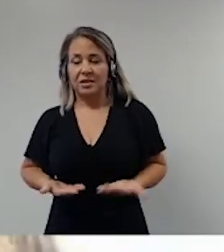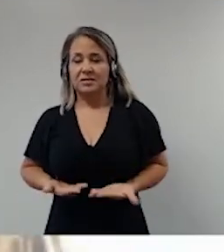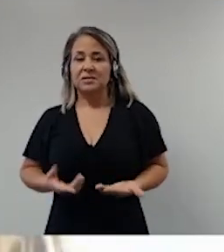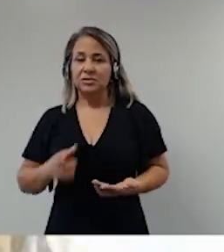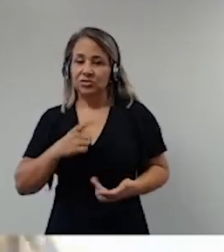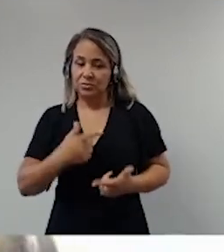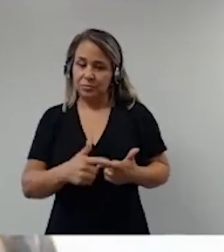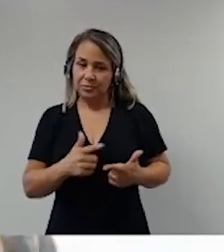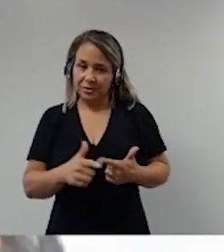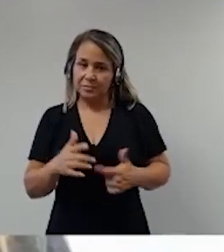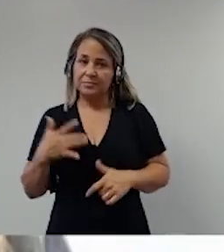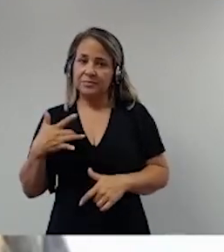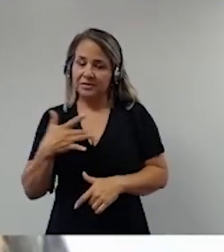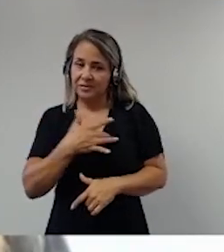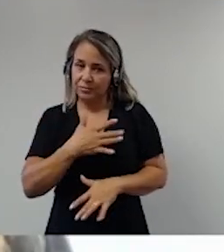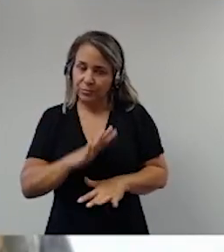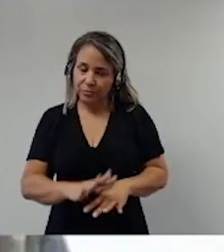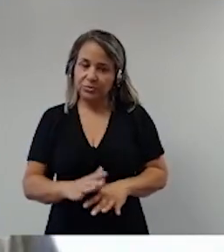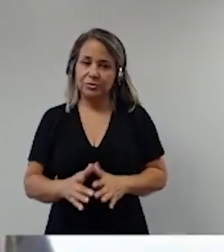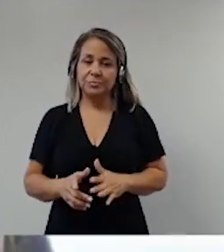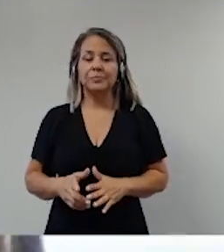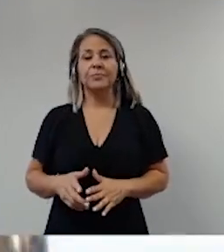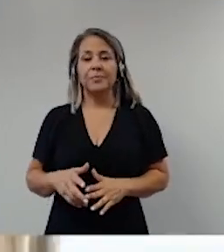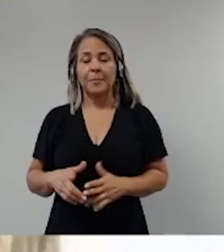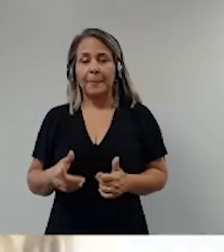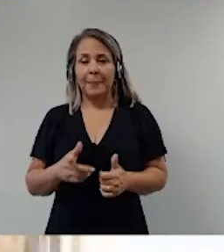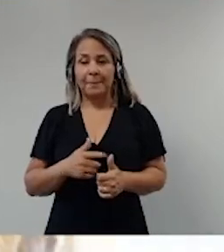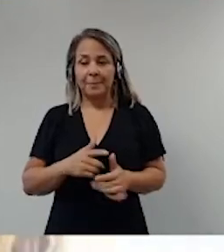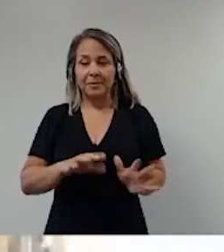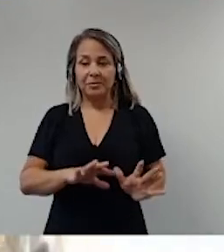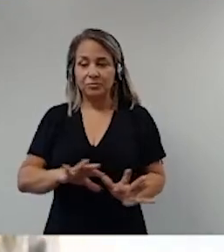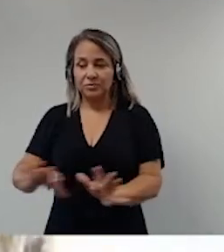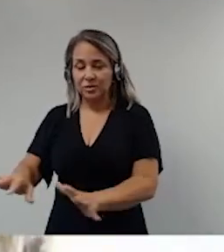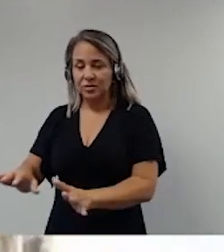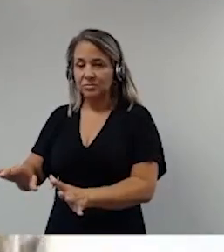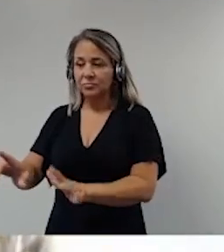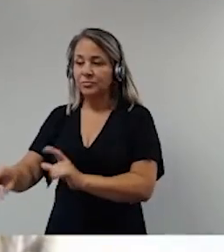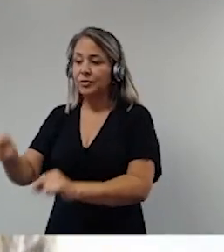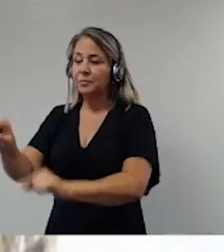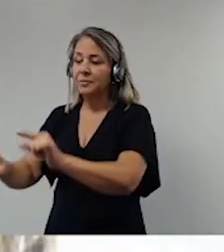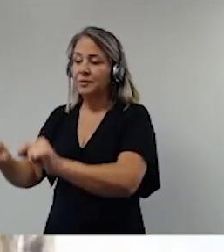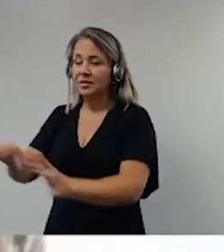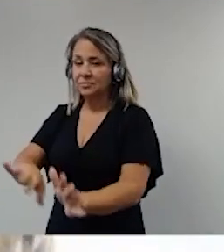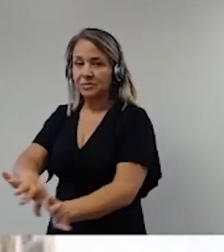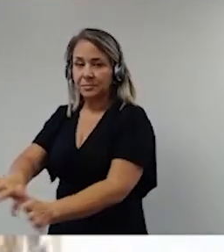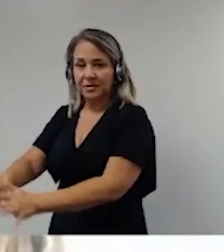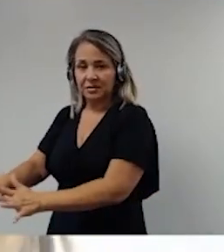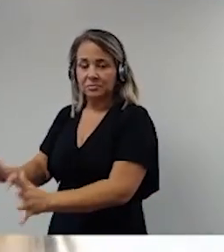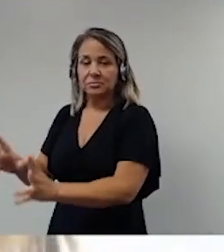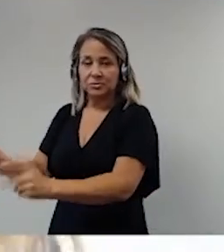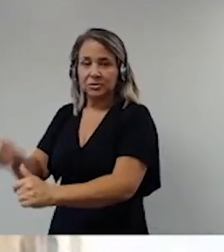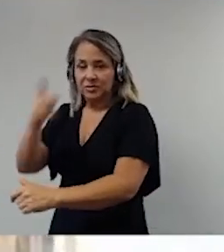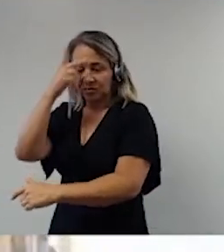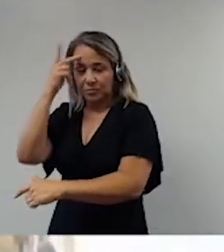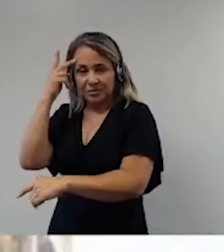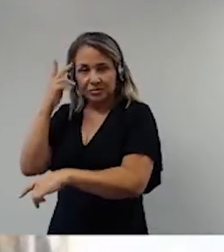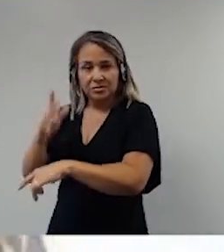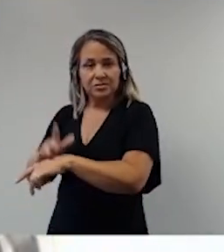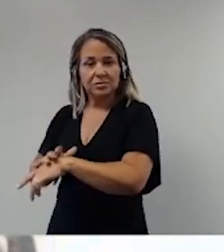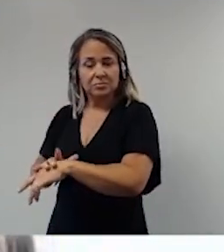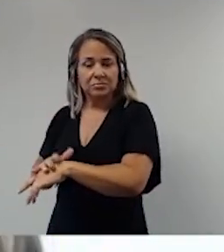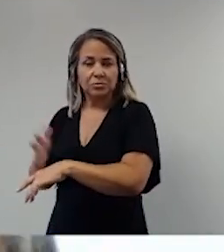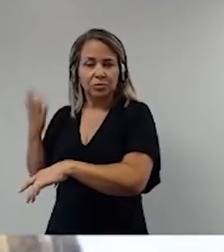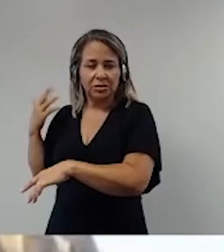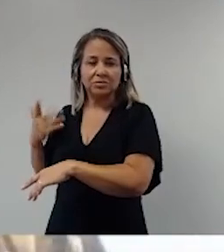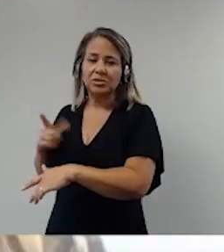em grupos de risco. Então, numa primeira leva, fizemos esse afastamento do pessoal de sede, né, que ainda